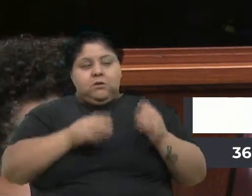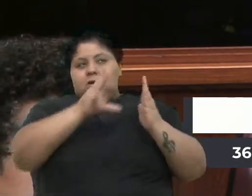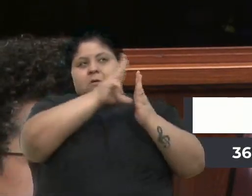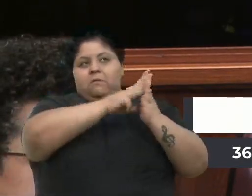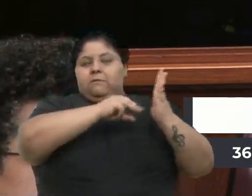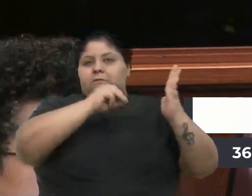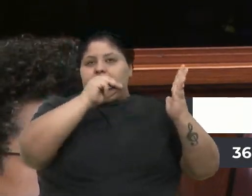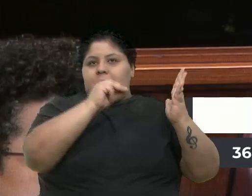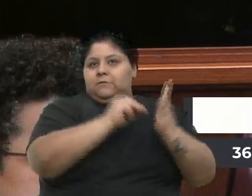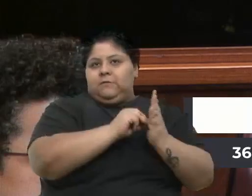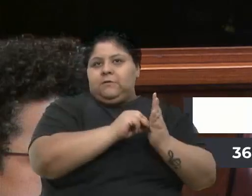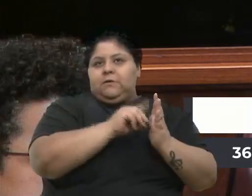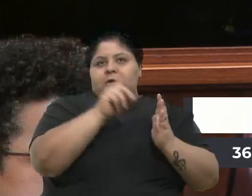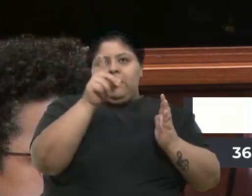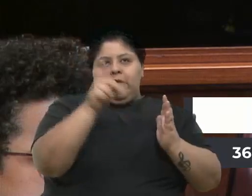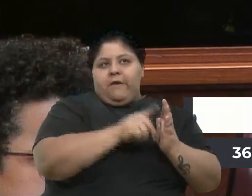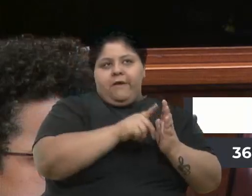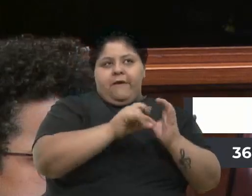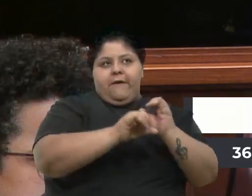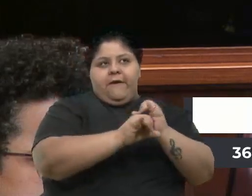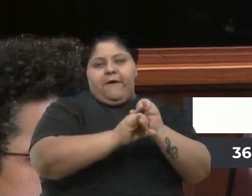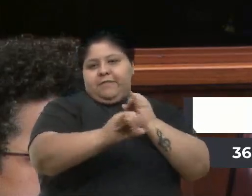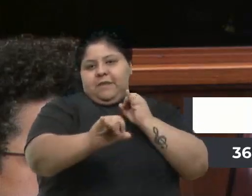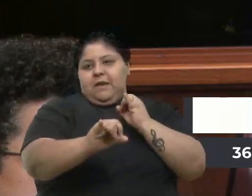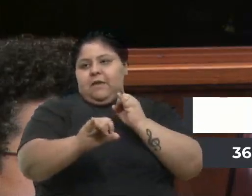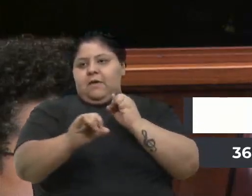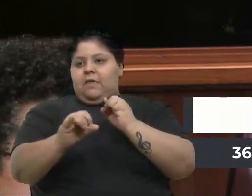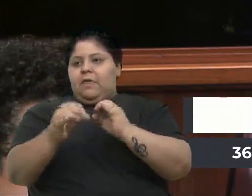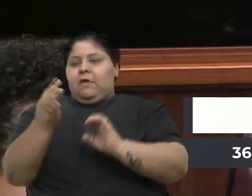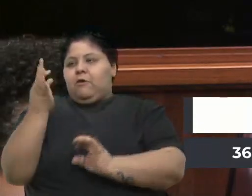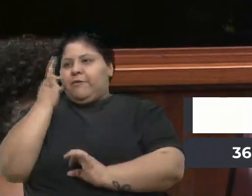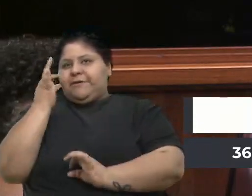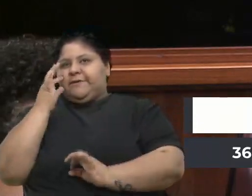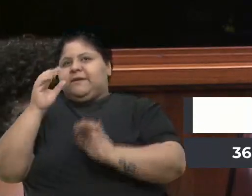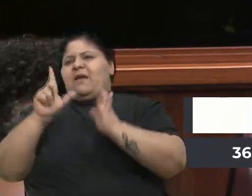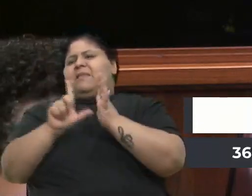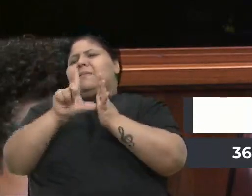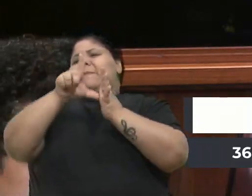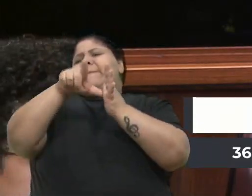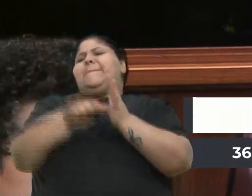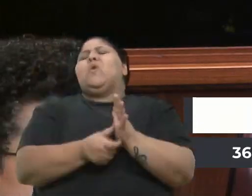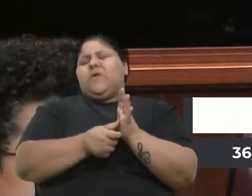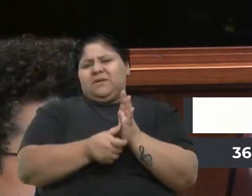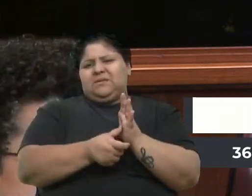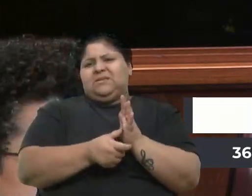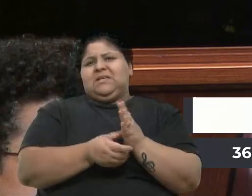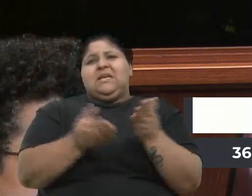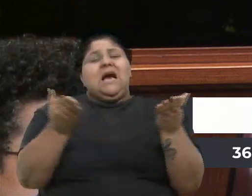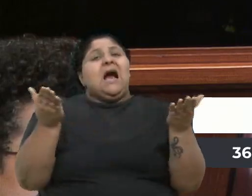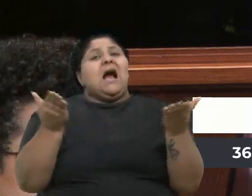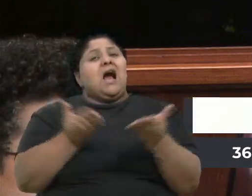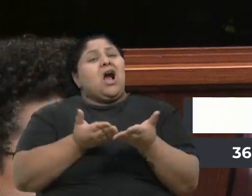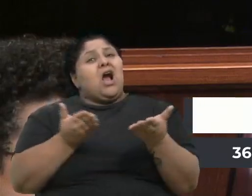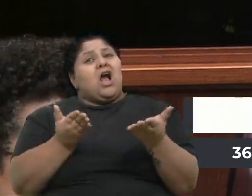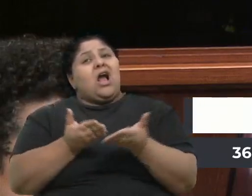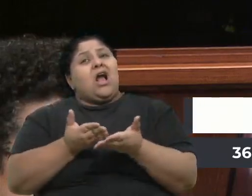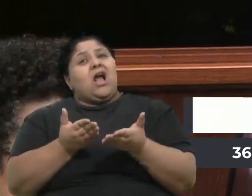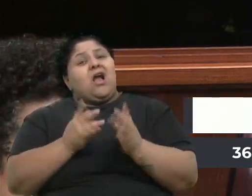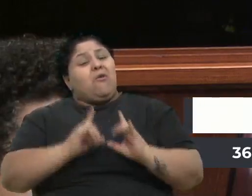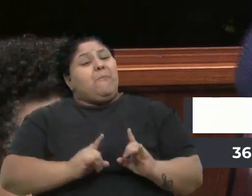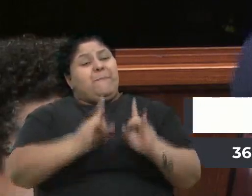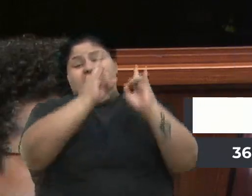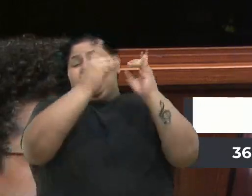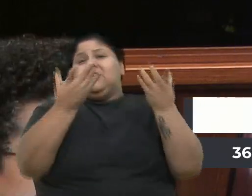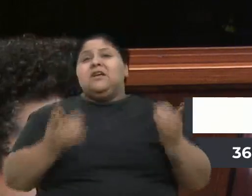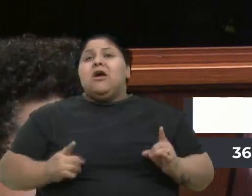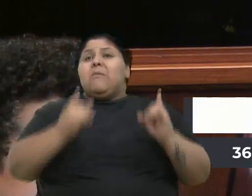modelo, se é EAD ou presencial, é posterior. A discussão se vai ser com prédio ou não.